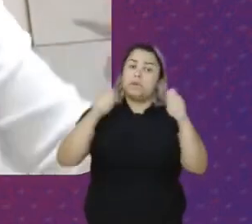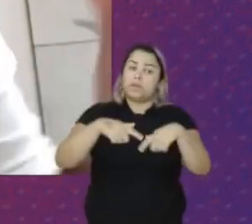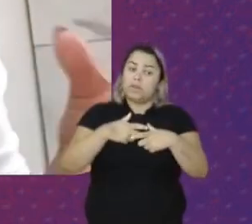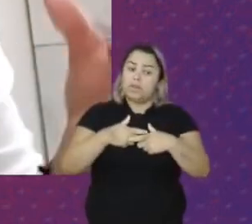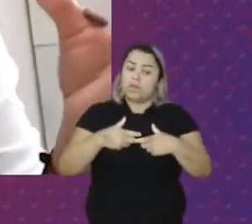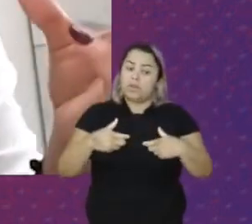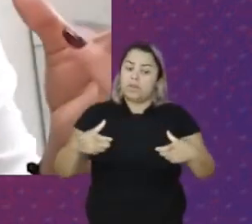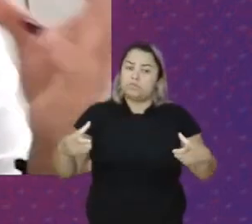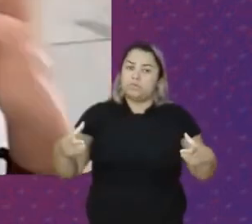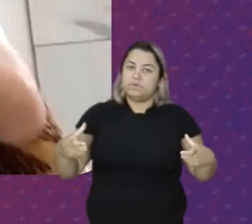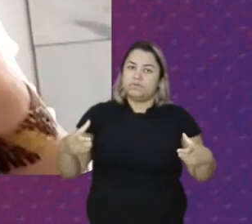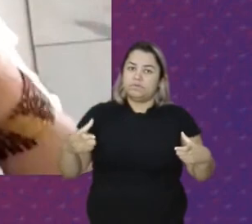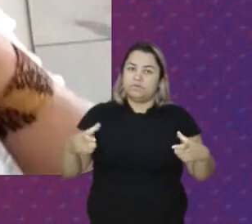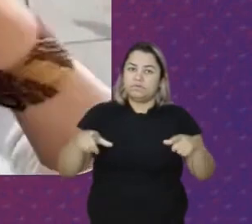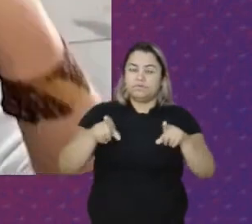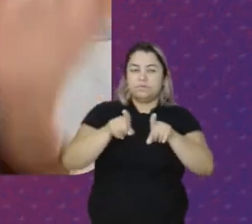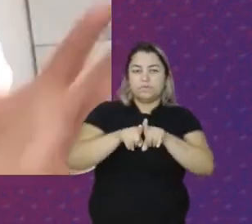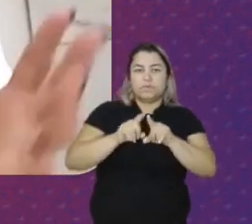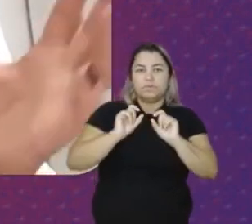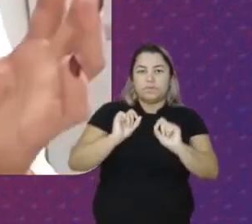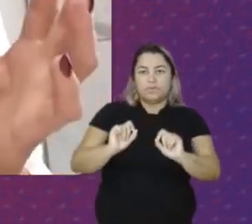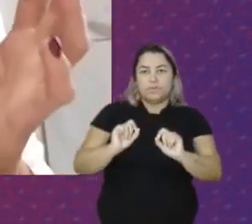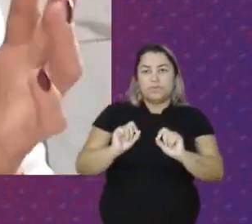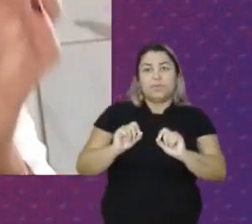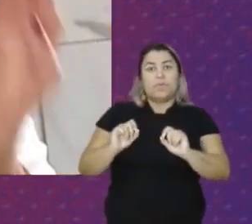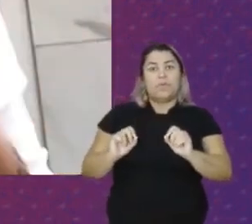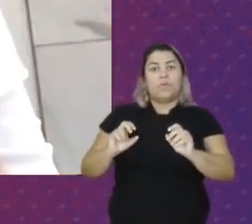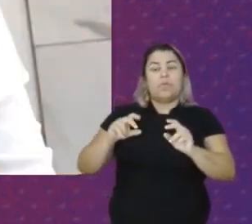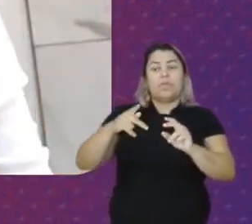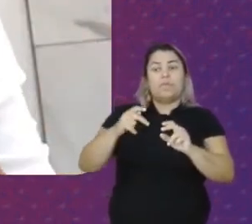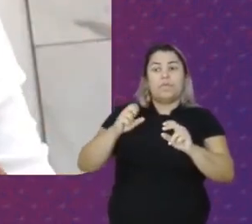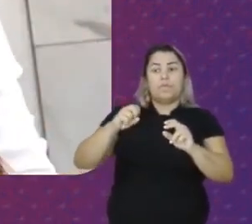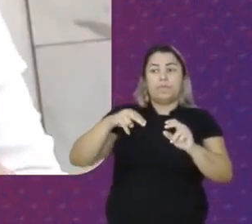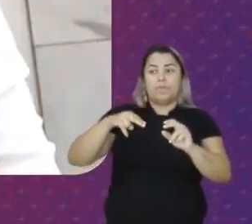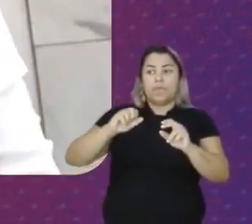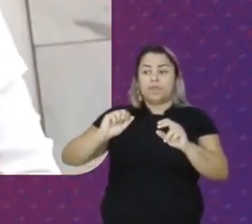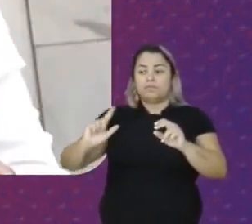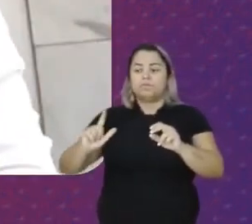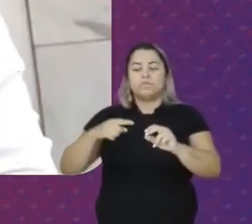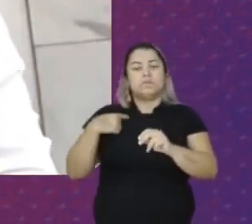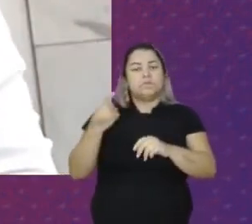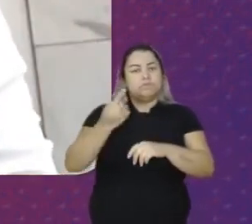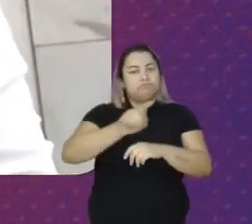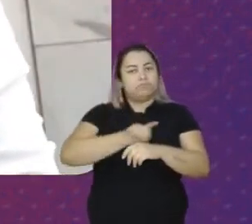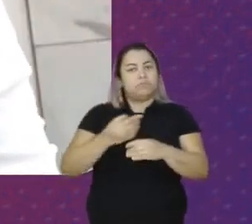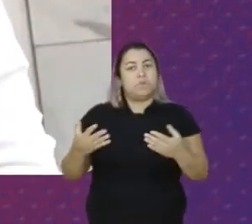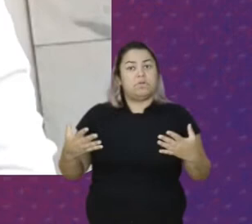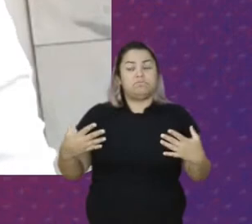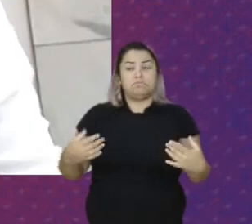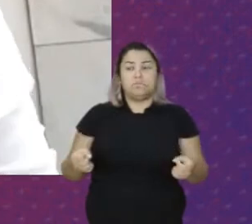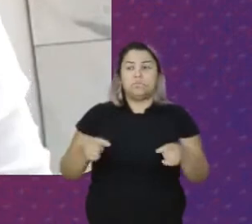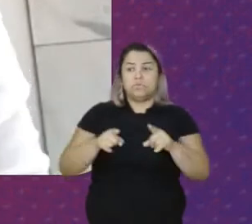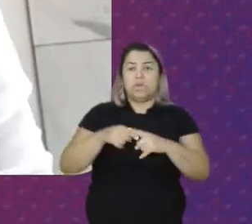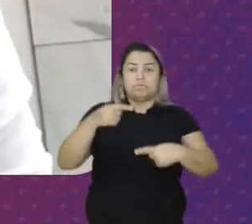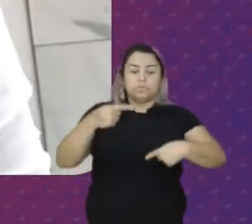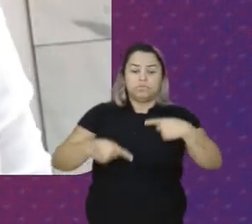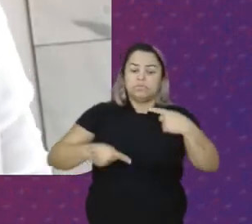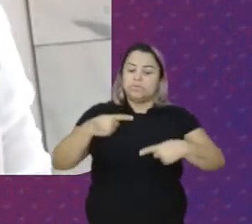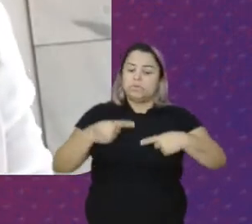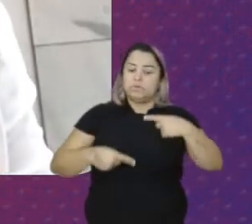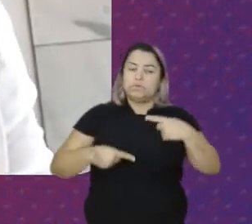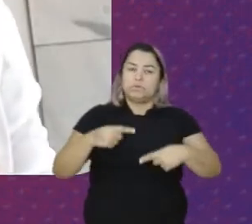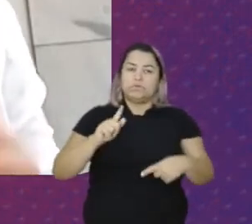essa perspectiva do tipo penal, que é o que a gente tem hoje de violência política de gênero, que é